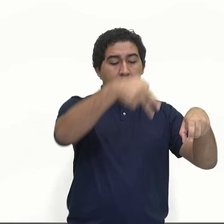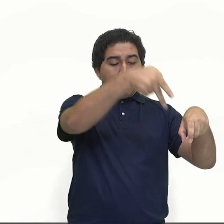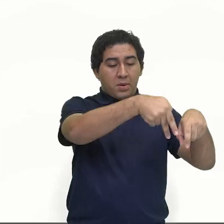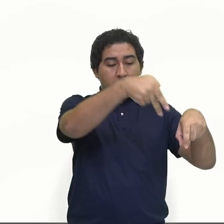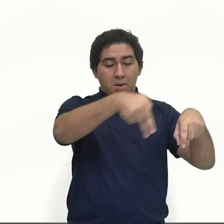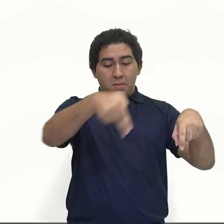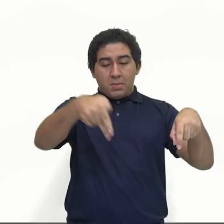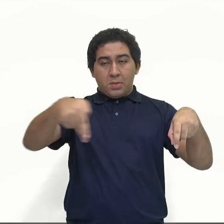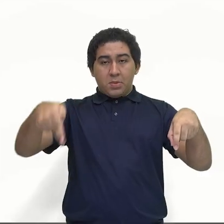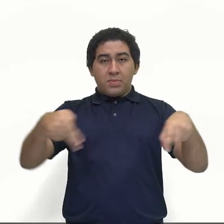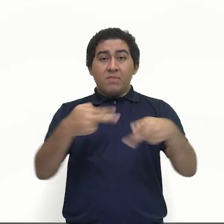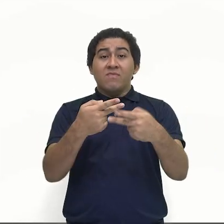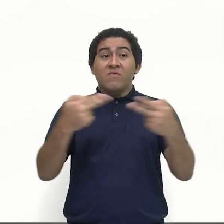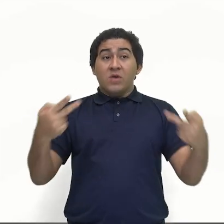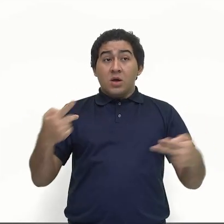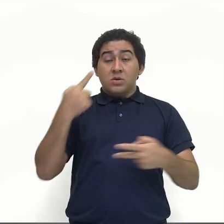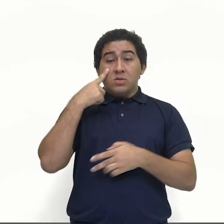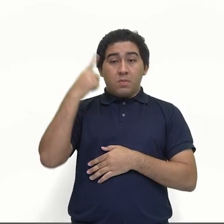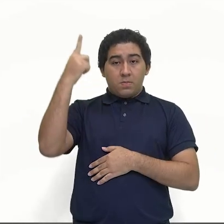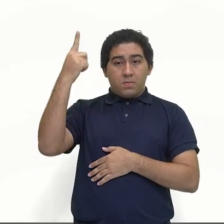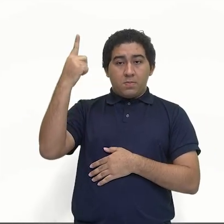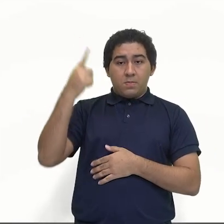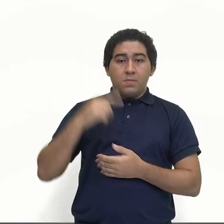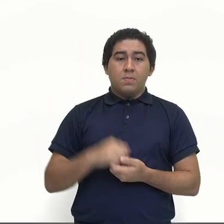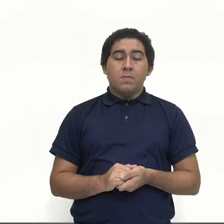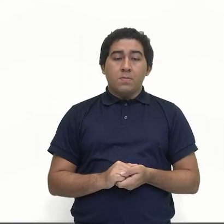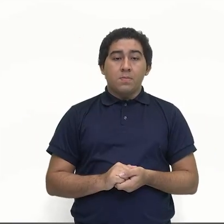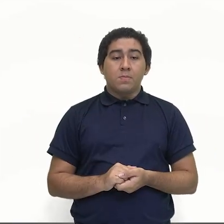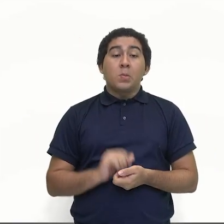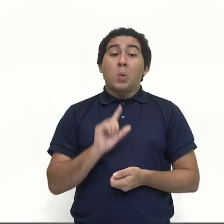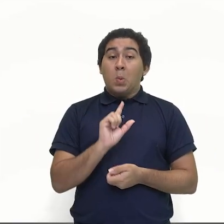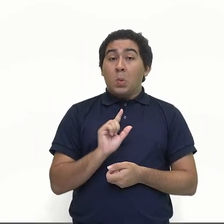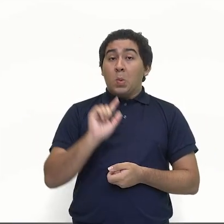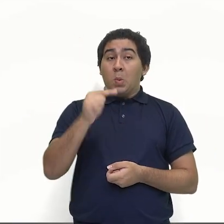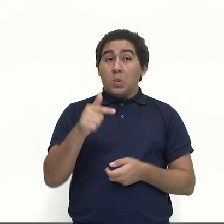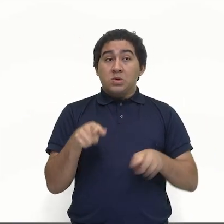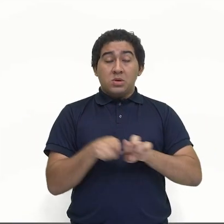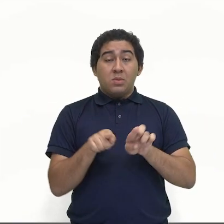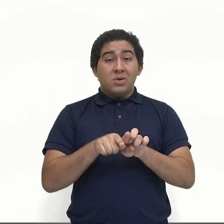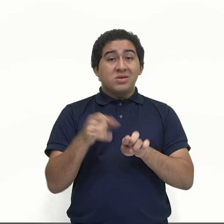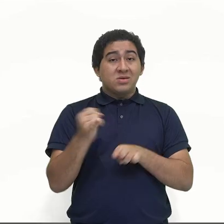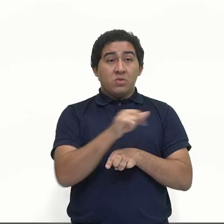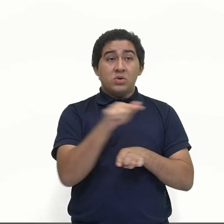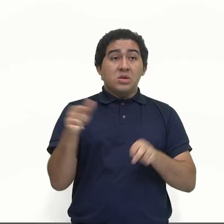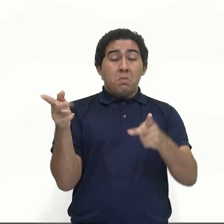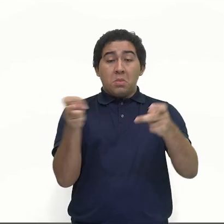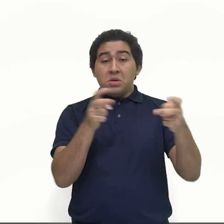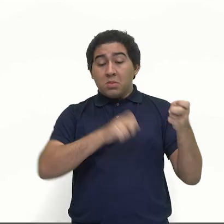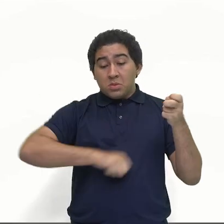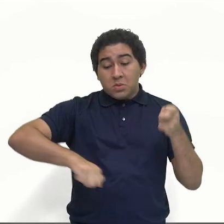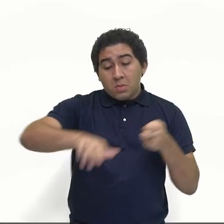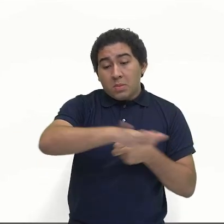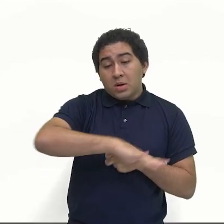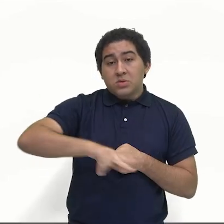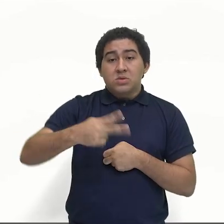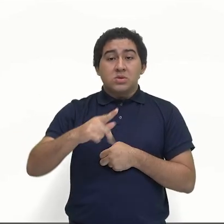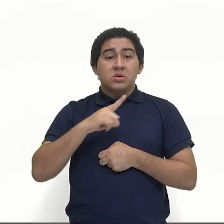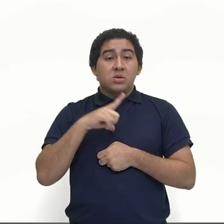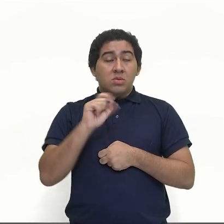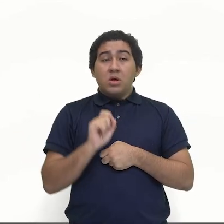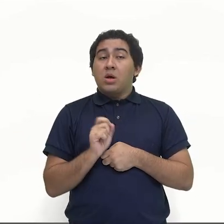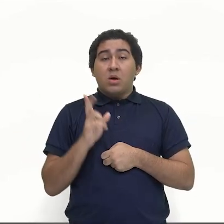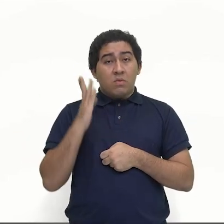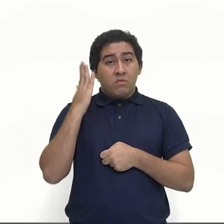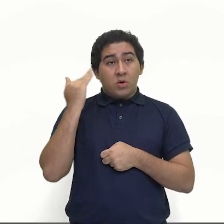de circuito elétrico. Outra coisa, se você olhar ao seu redor, temos também um muito